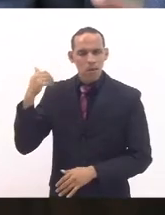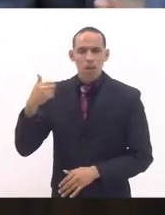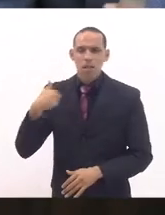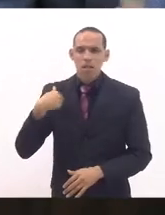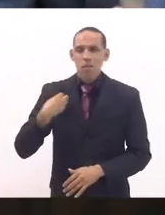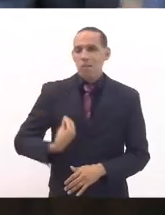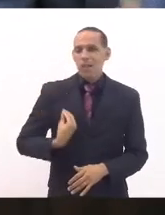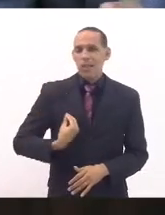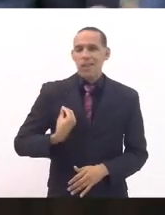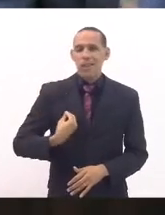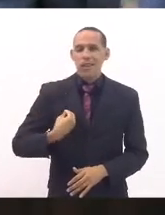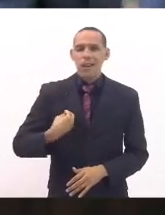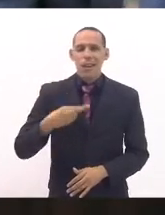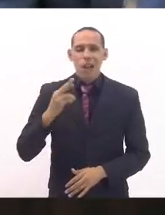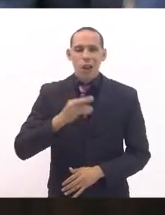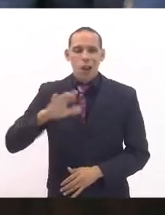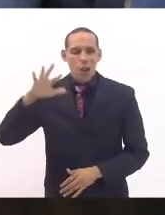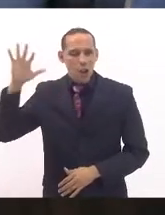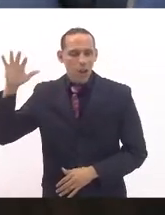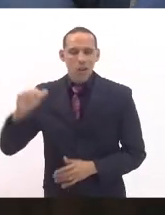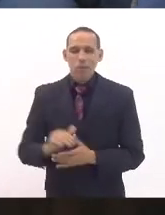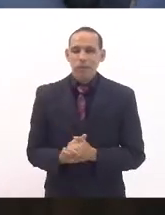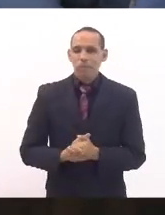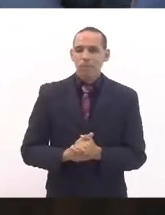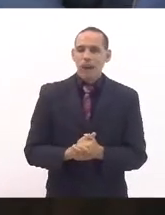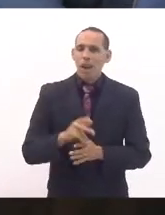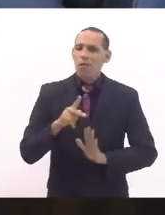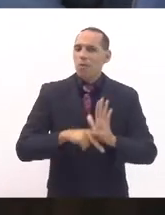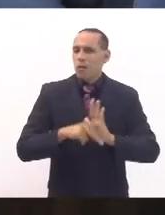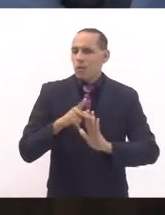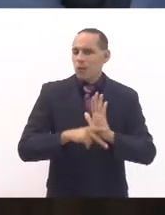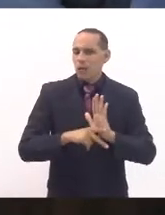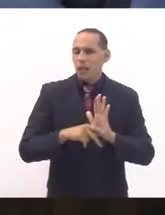na Rocinha e fui conhecer um projeto